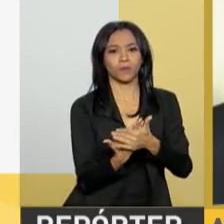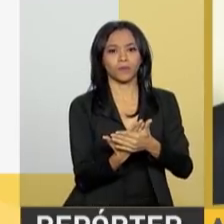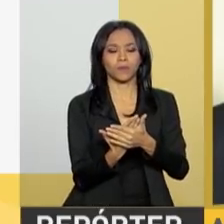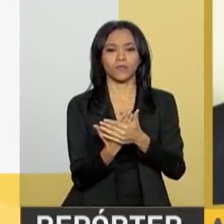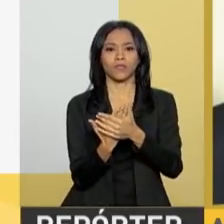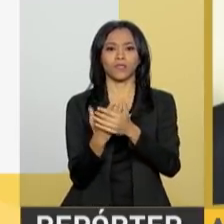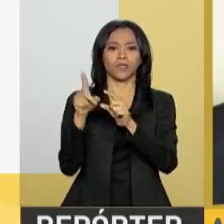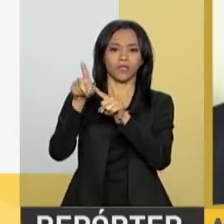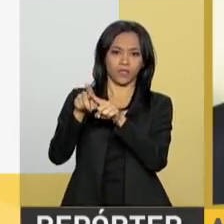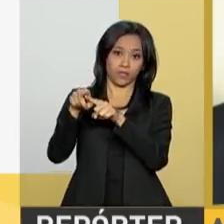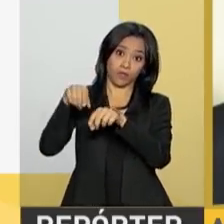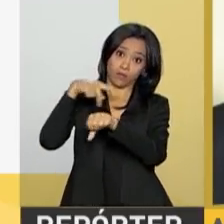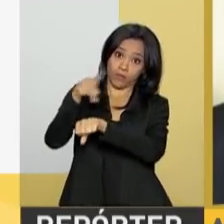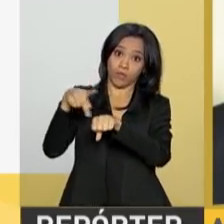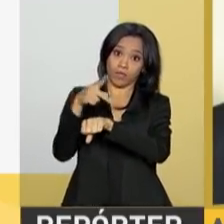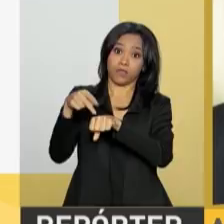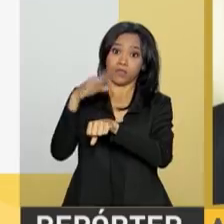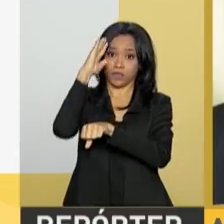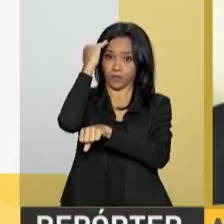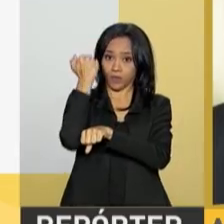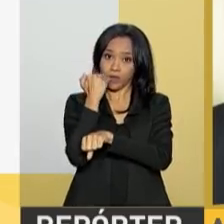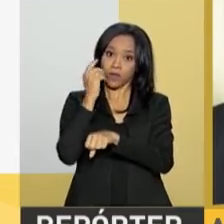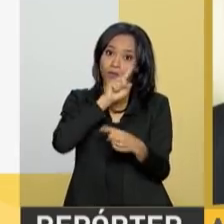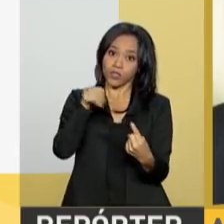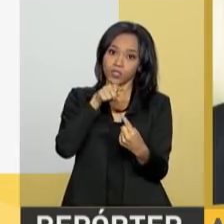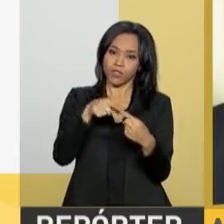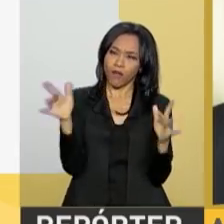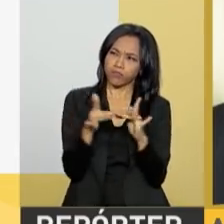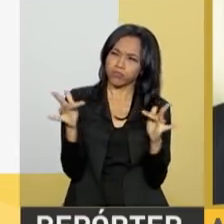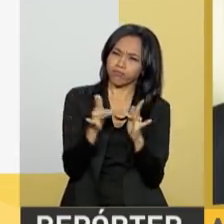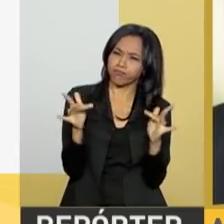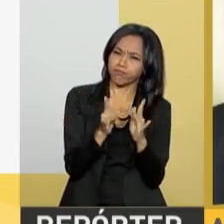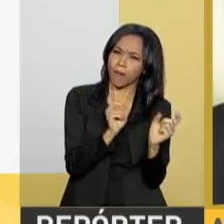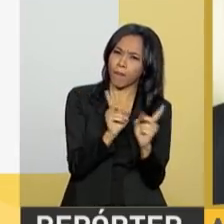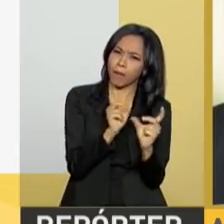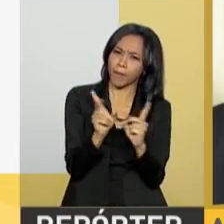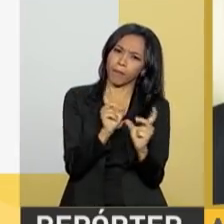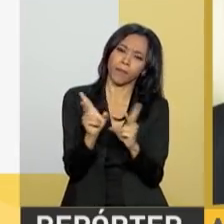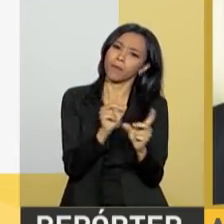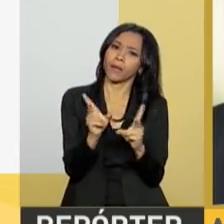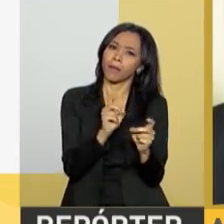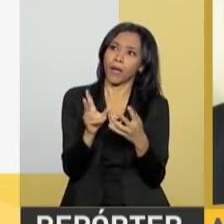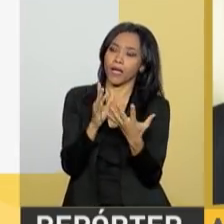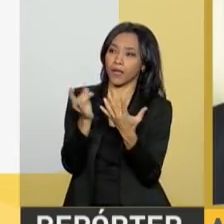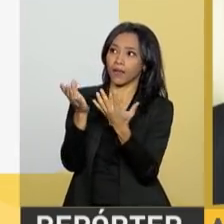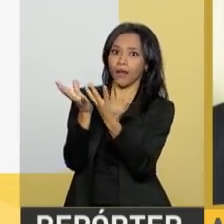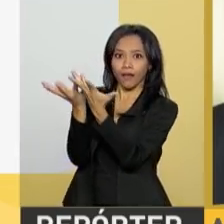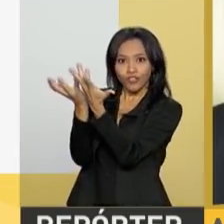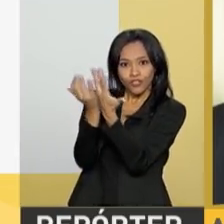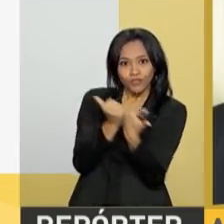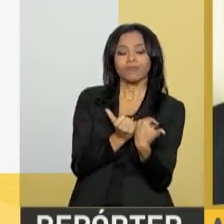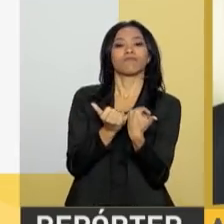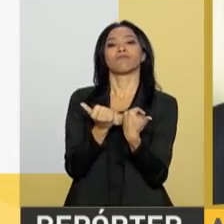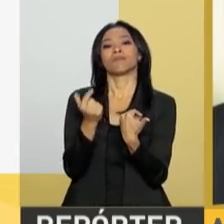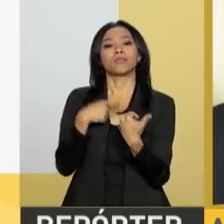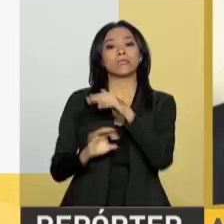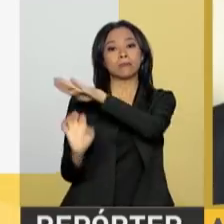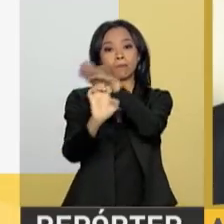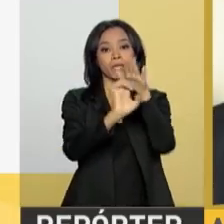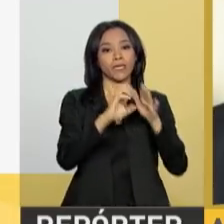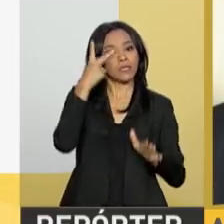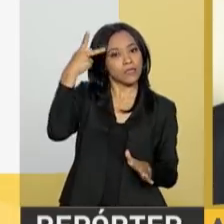coreia o nosso objetivo é aumentar muito intercâmbio comercial e atrair mais investimentos de empresas